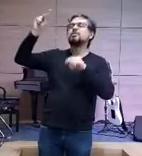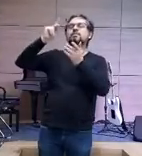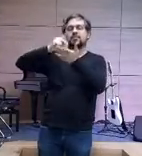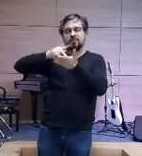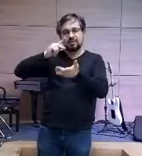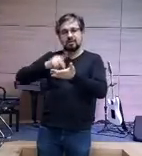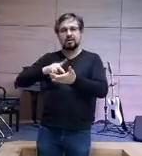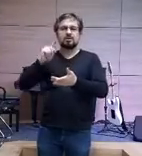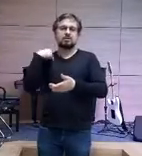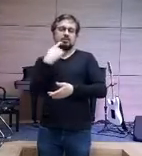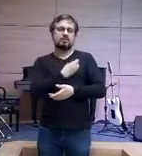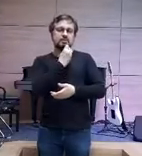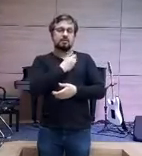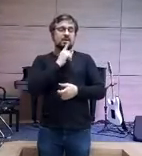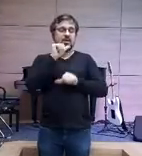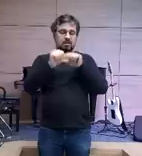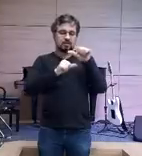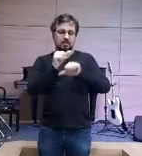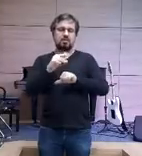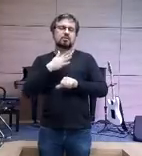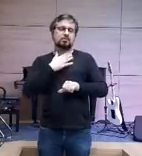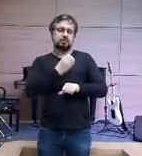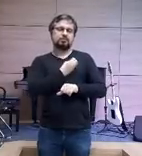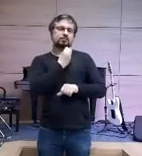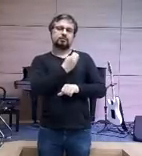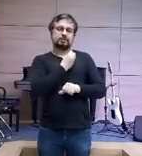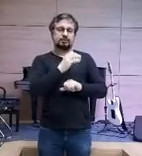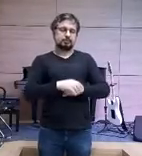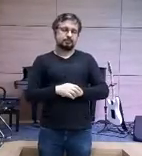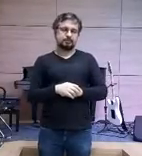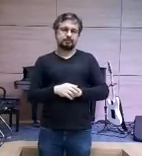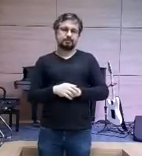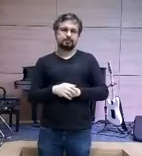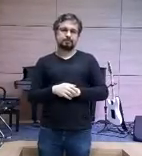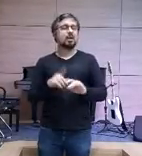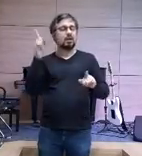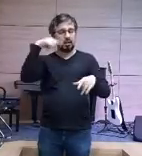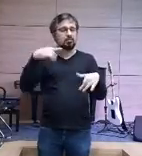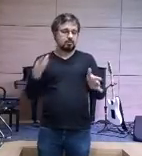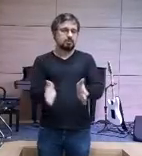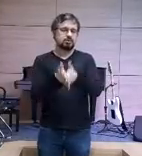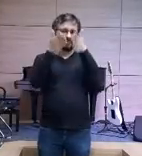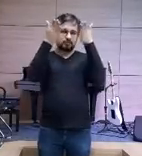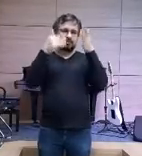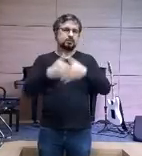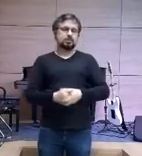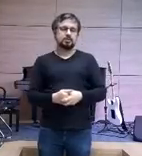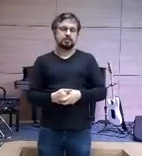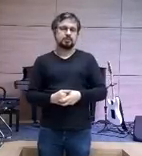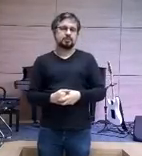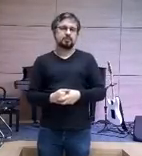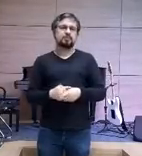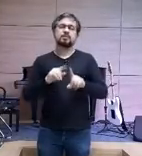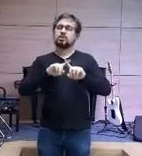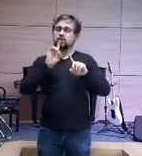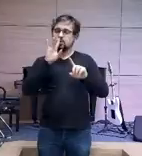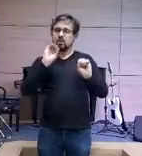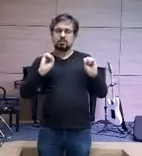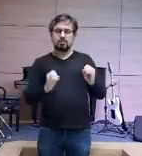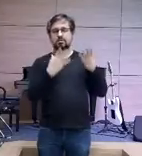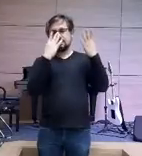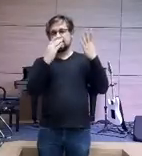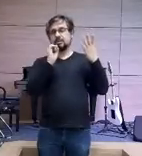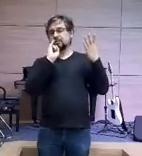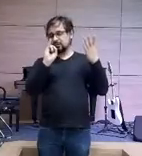é real ele transformou a nossa vida é maravilhoso Ah mas isso só vai